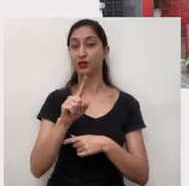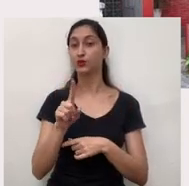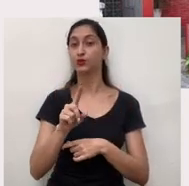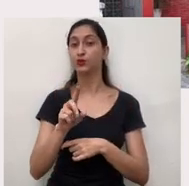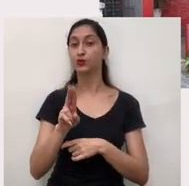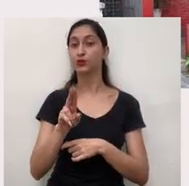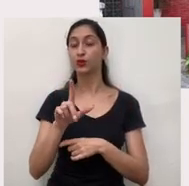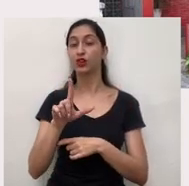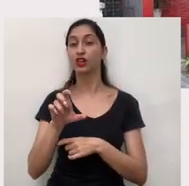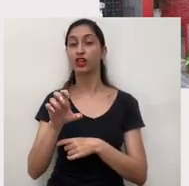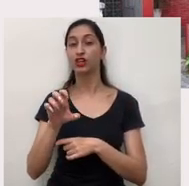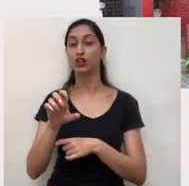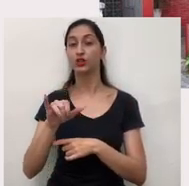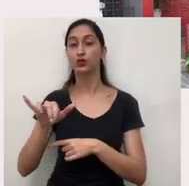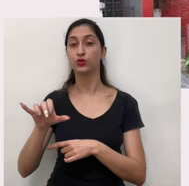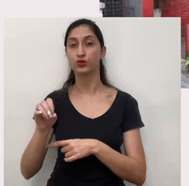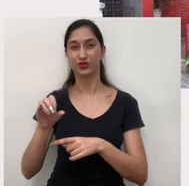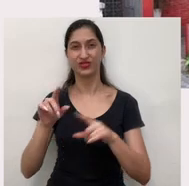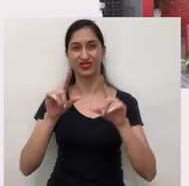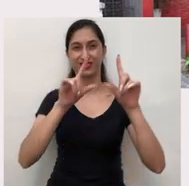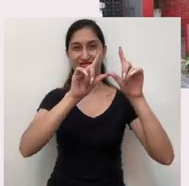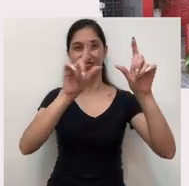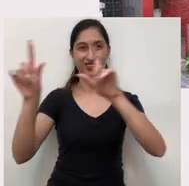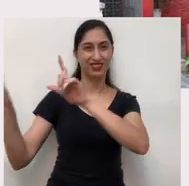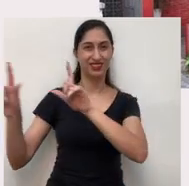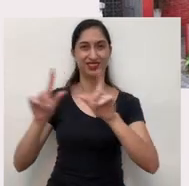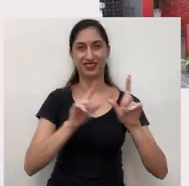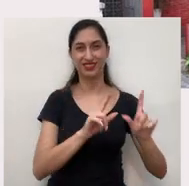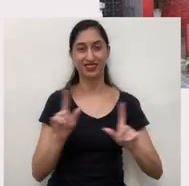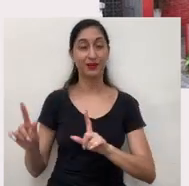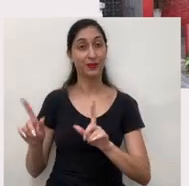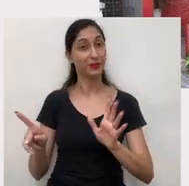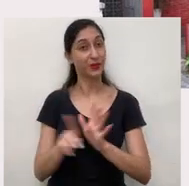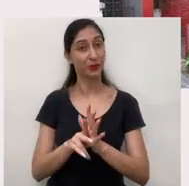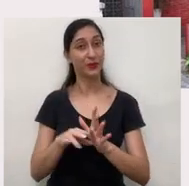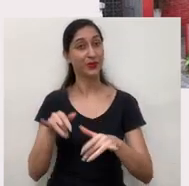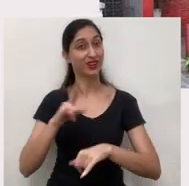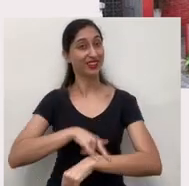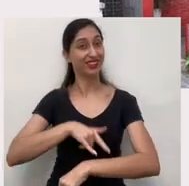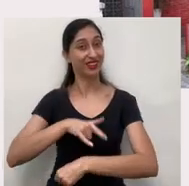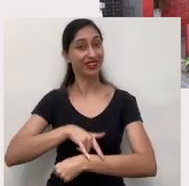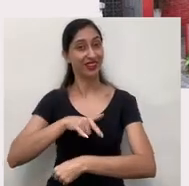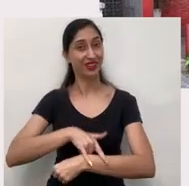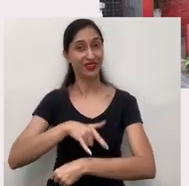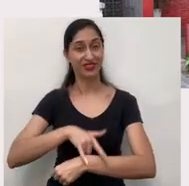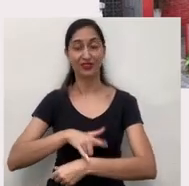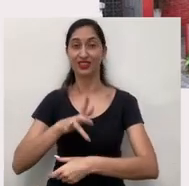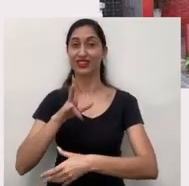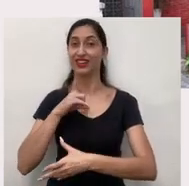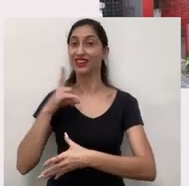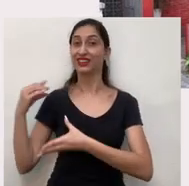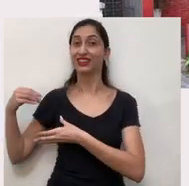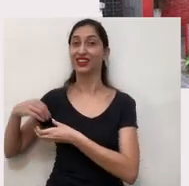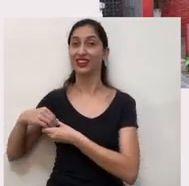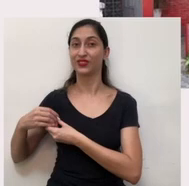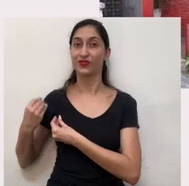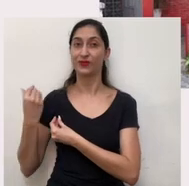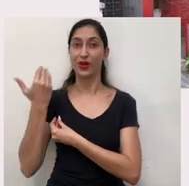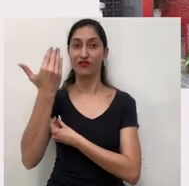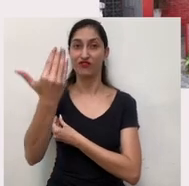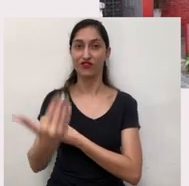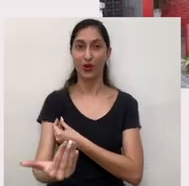muitas vezes, de banheiro, né? São azulejos, então, tem um dentro que vai para fora, né? Tem um